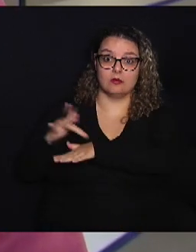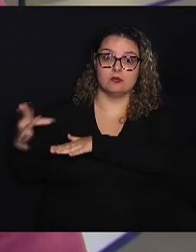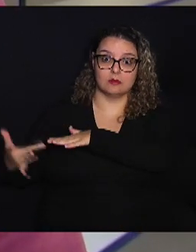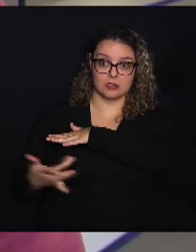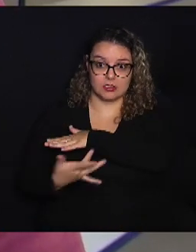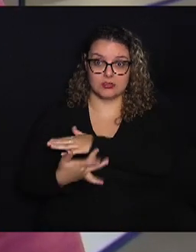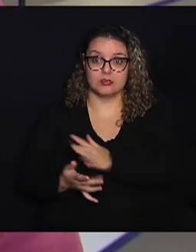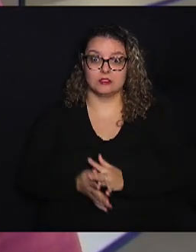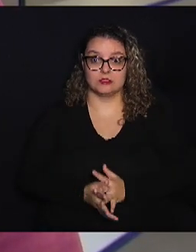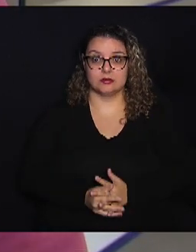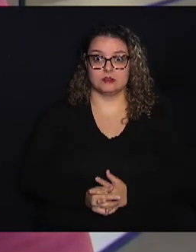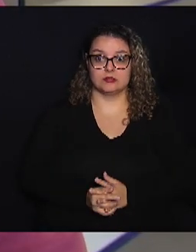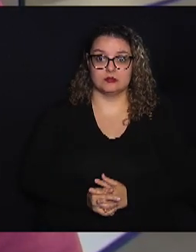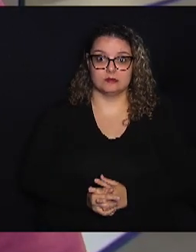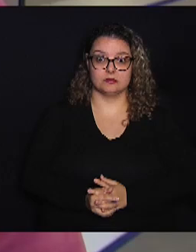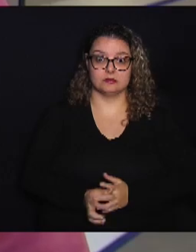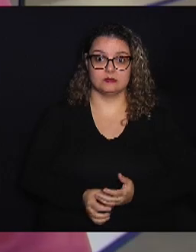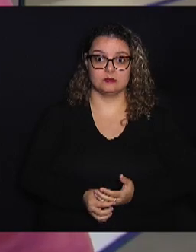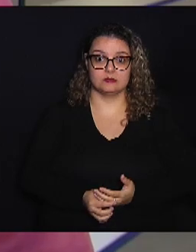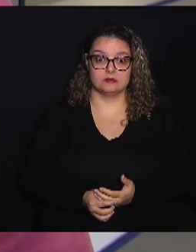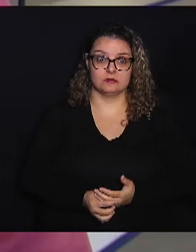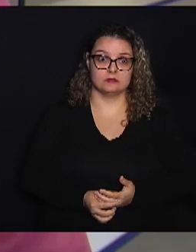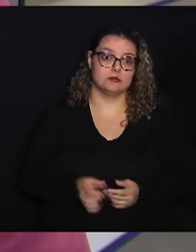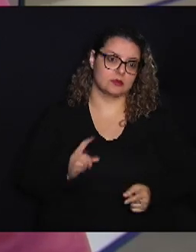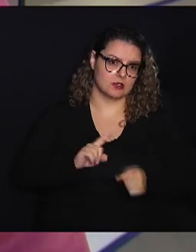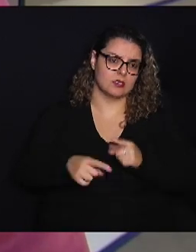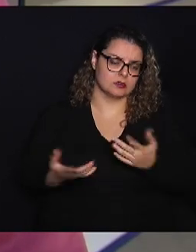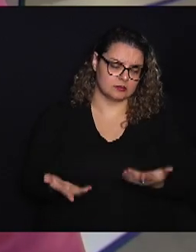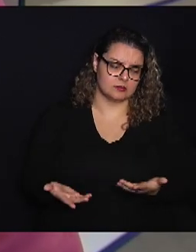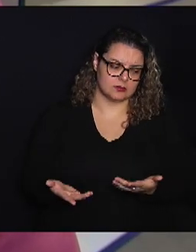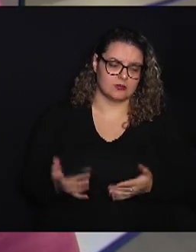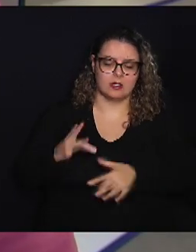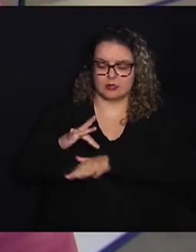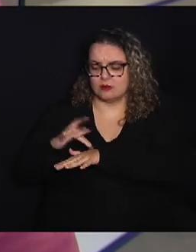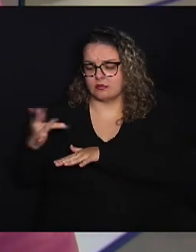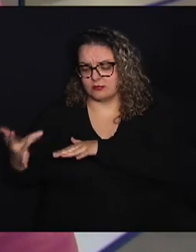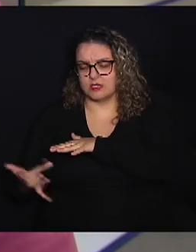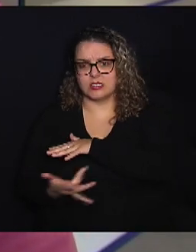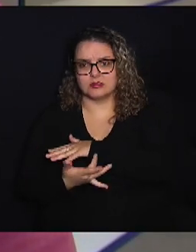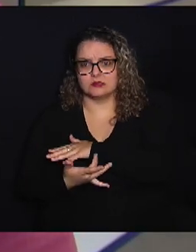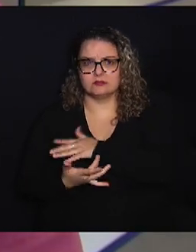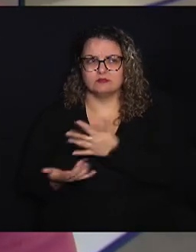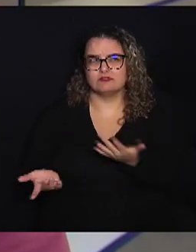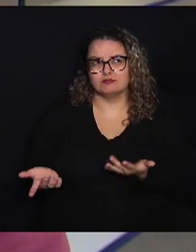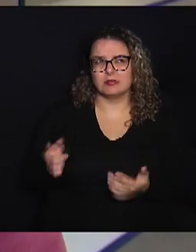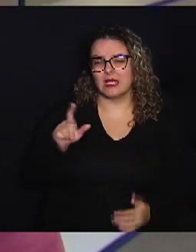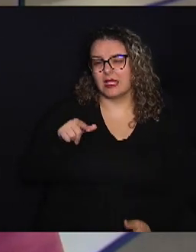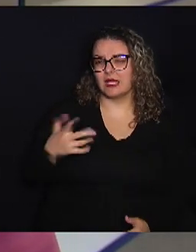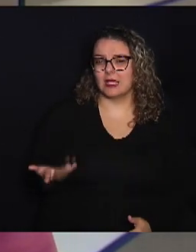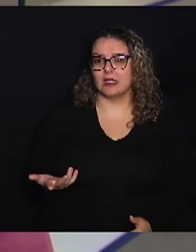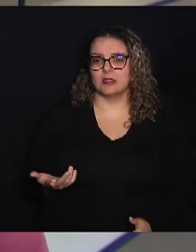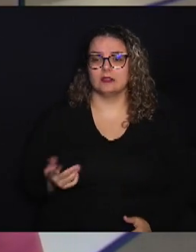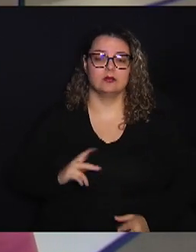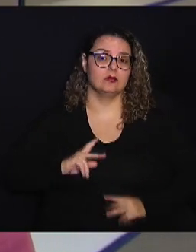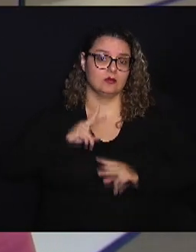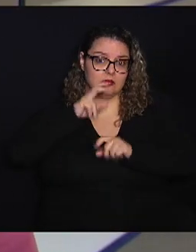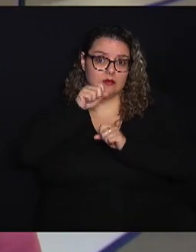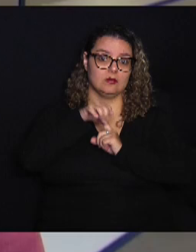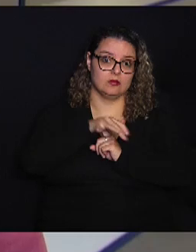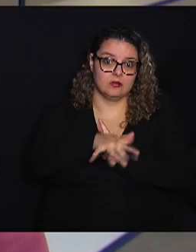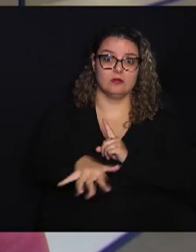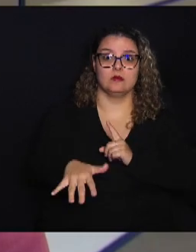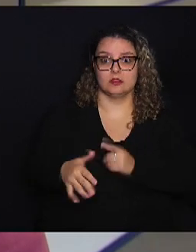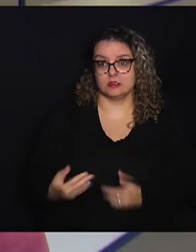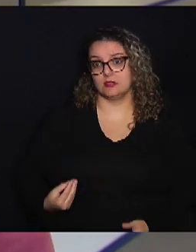sociais, apesar das proibições, ainda assim a mídia social ela não deixa de ser algo muito forte e influente na vida do